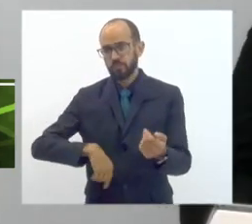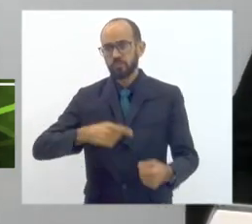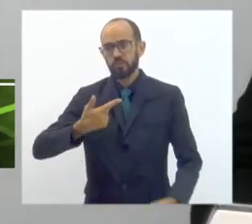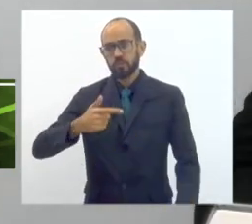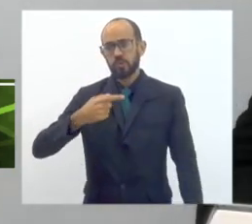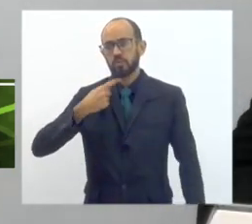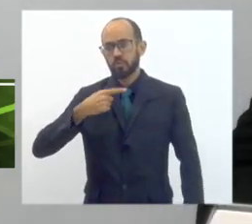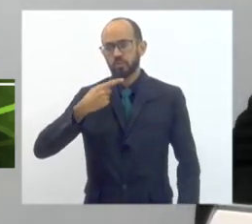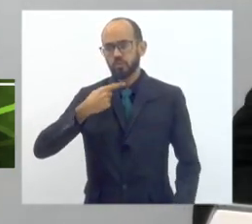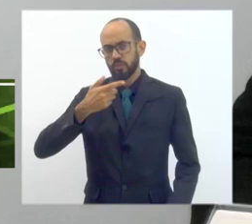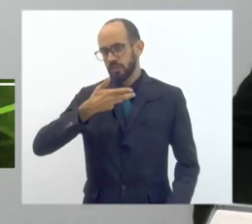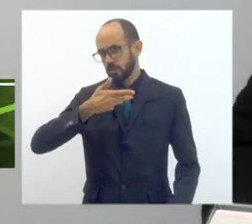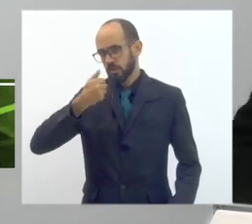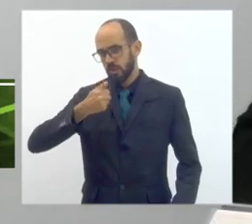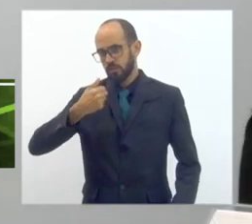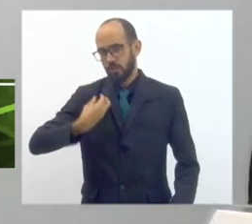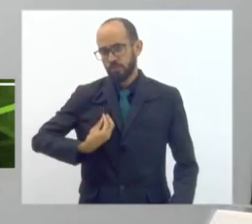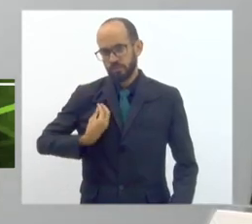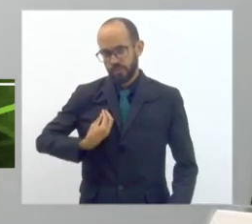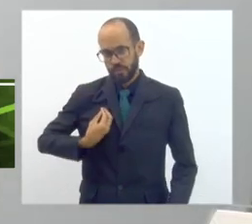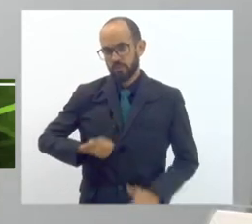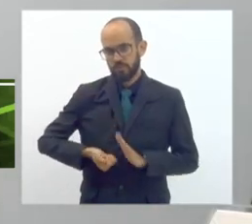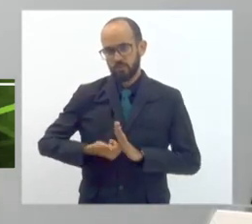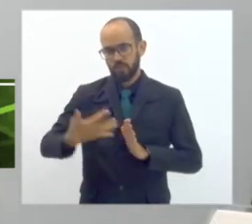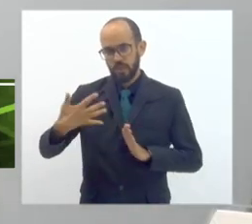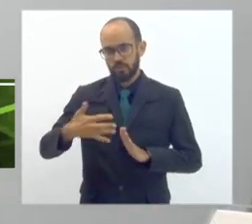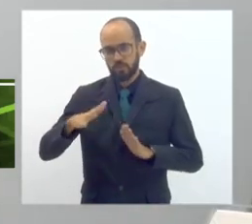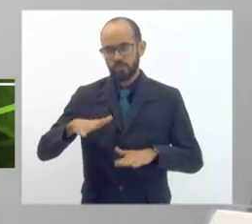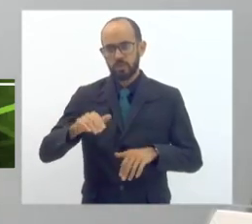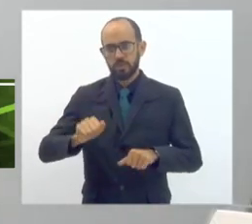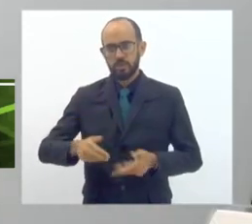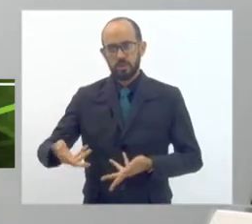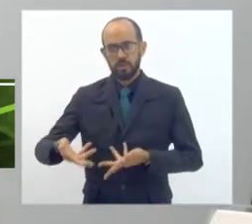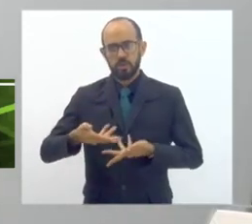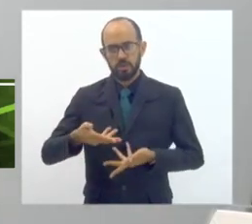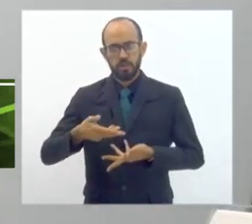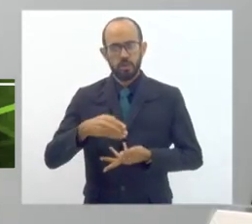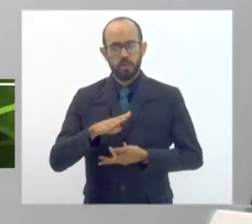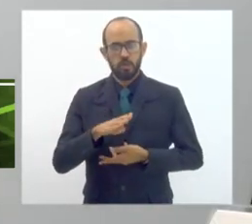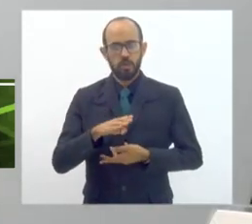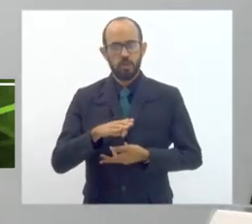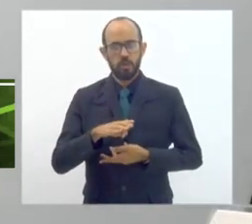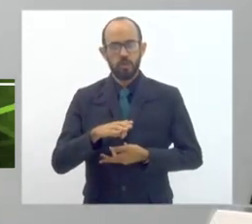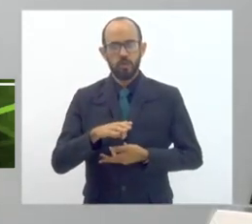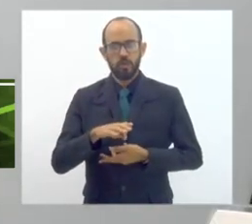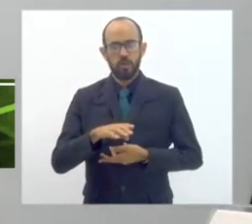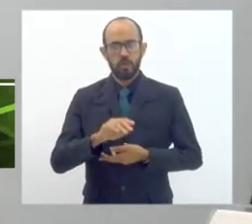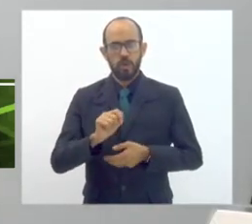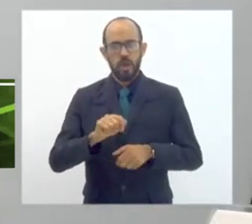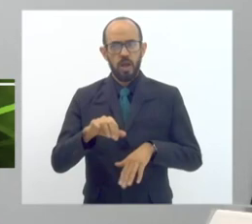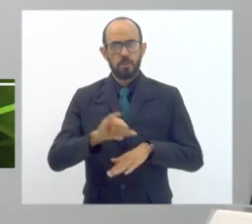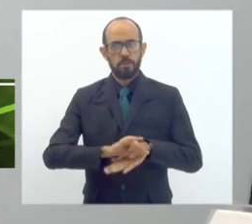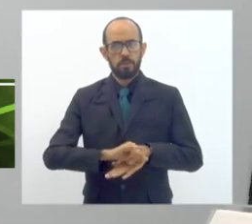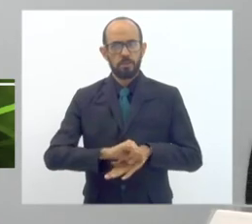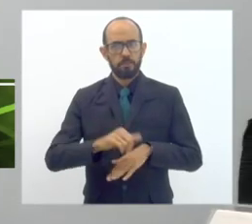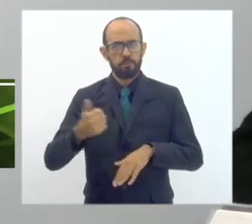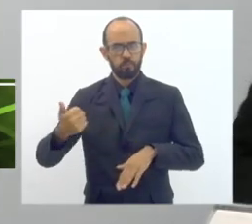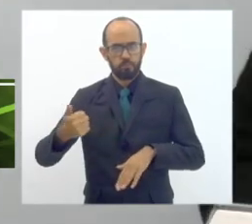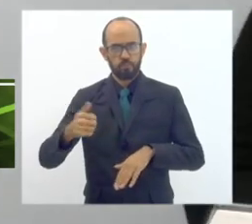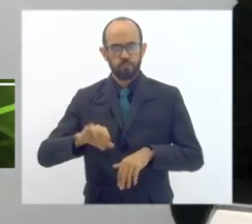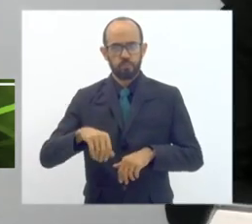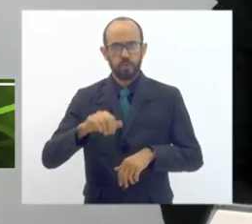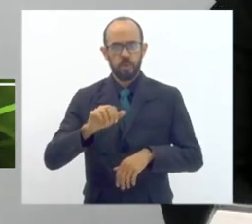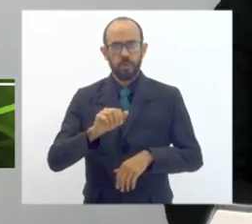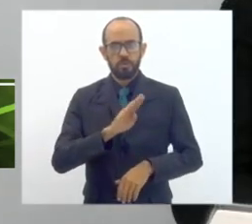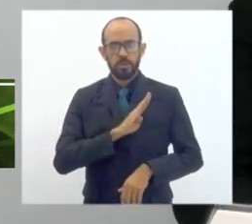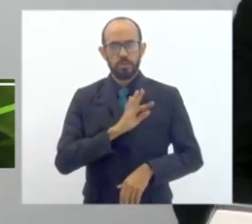muitas vidas, não só da região do Médio Paraíba. Atendeu muito a Baixada Litorânea, atendeu muito a região metropolitana, leia-se Baixada Fluminense e Rio